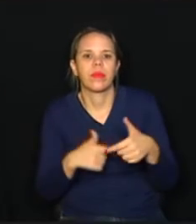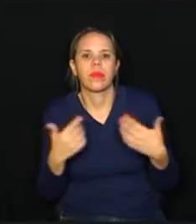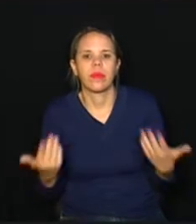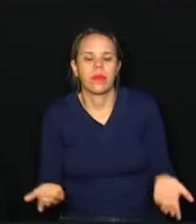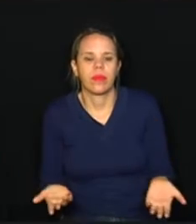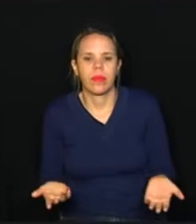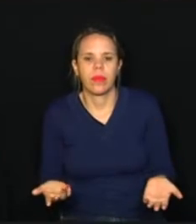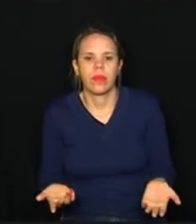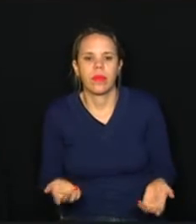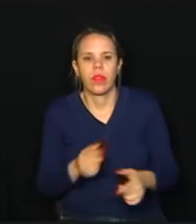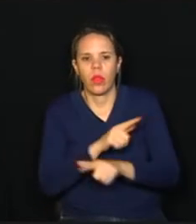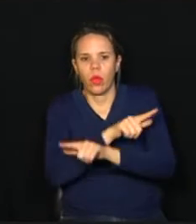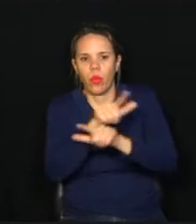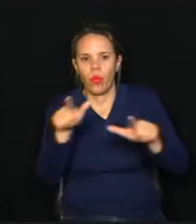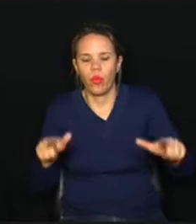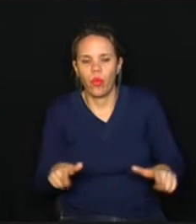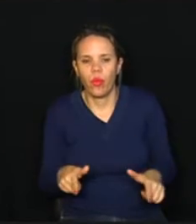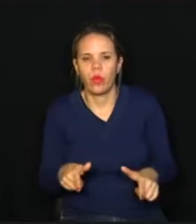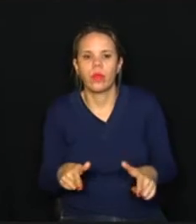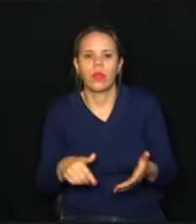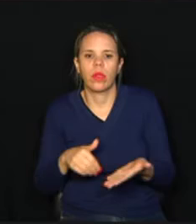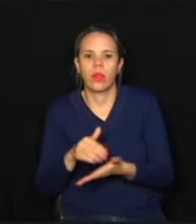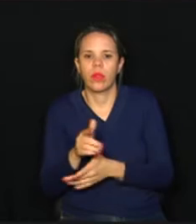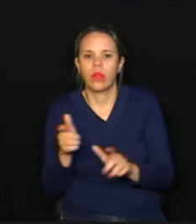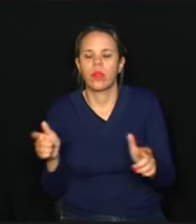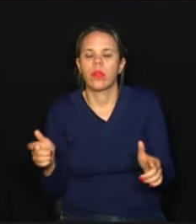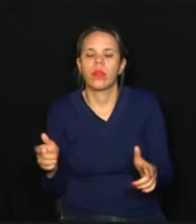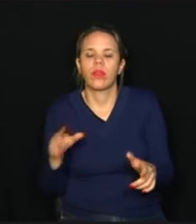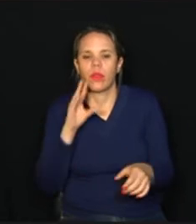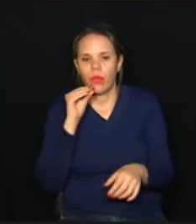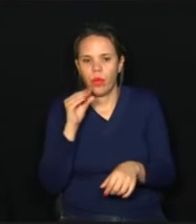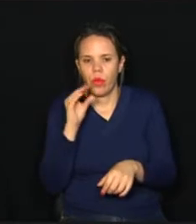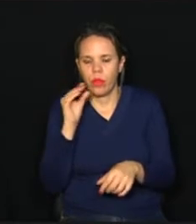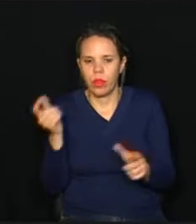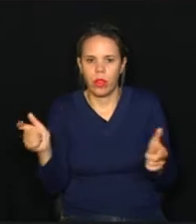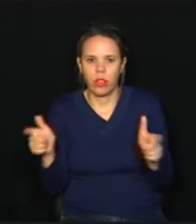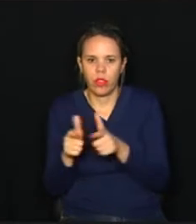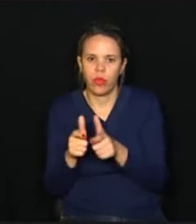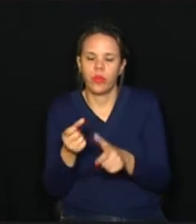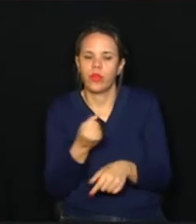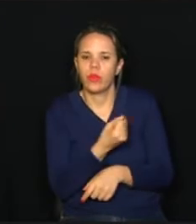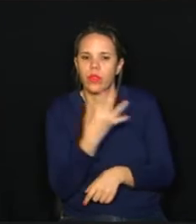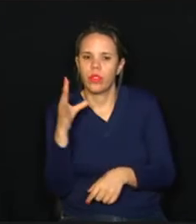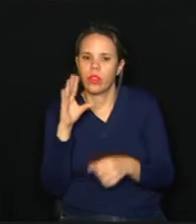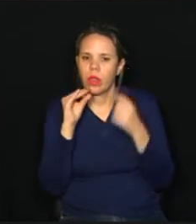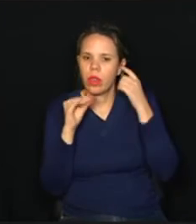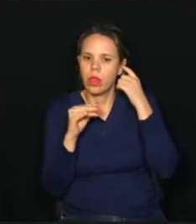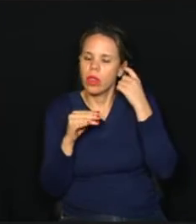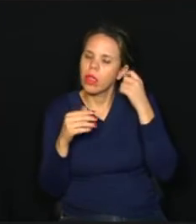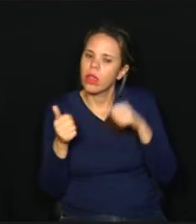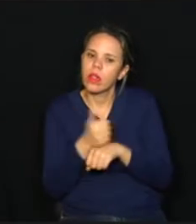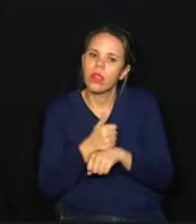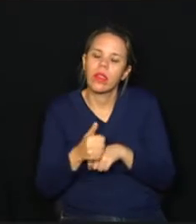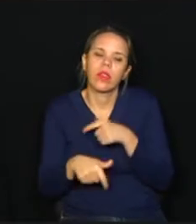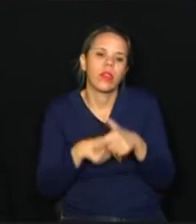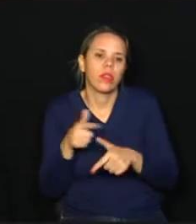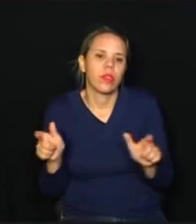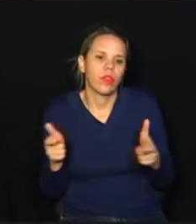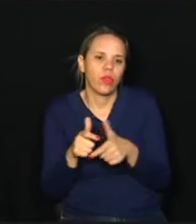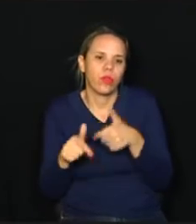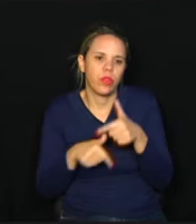de esvaziar o quadro funcional, de diminuir a nossa